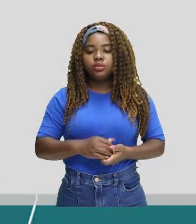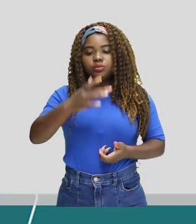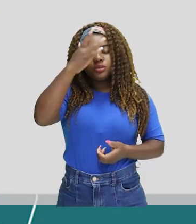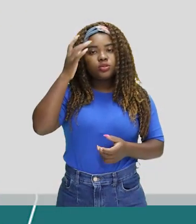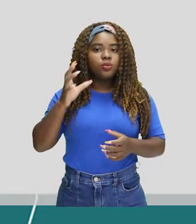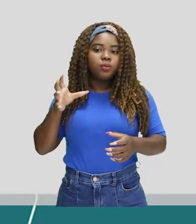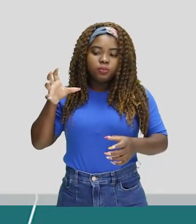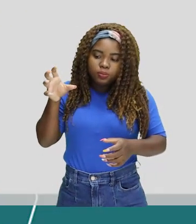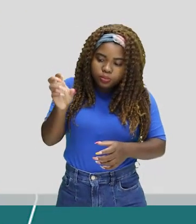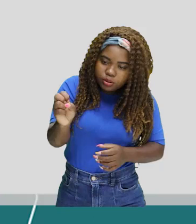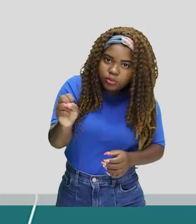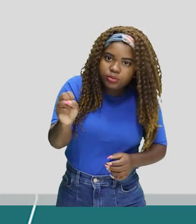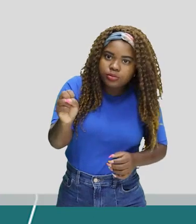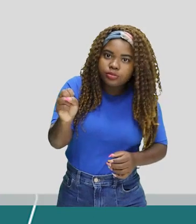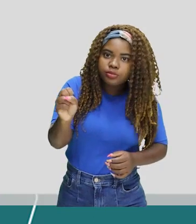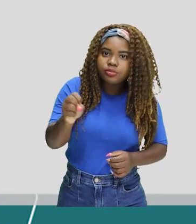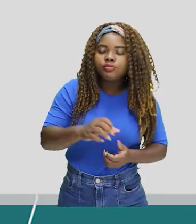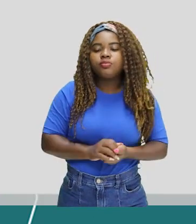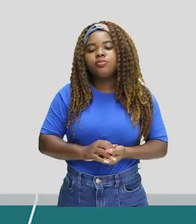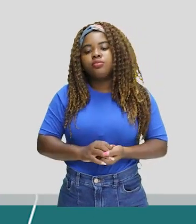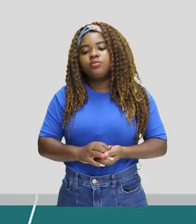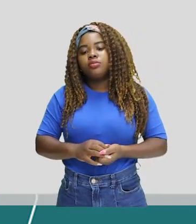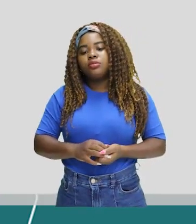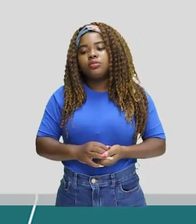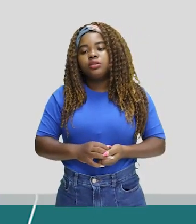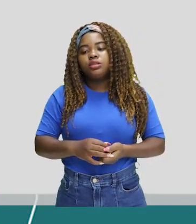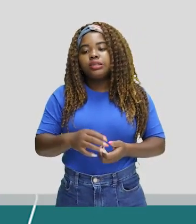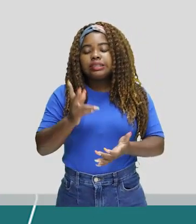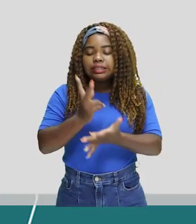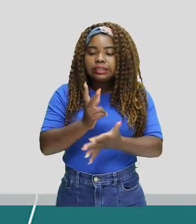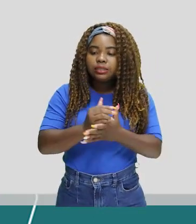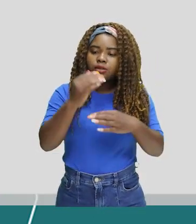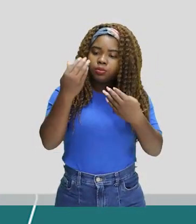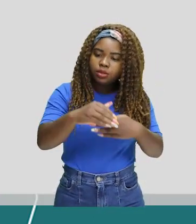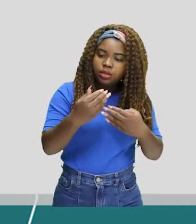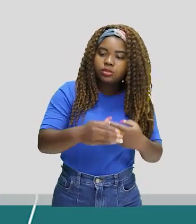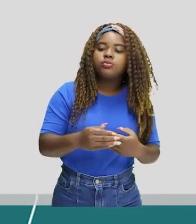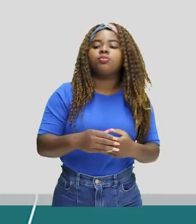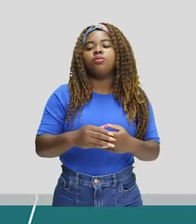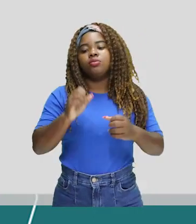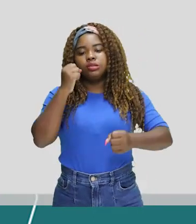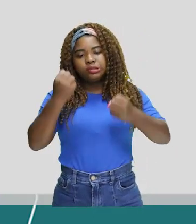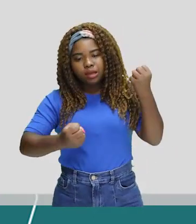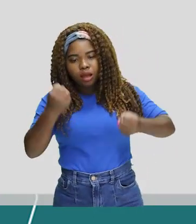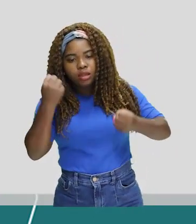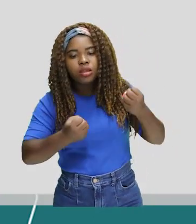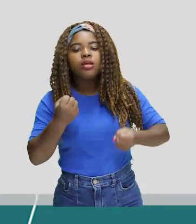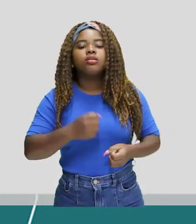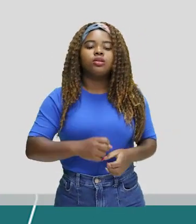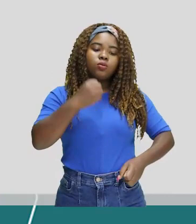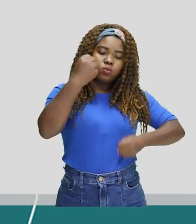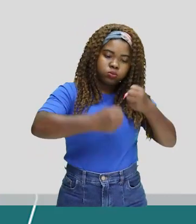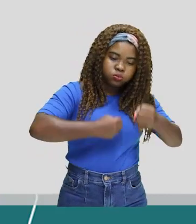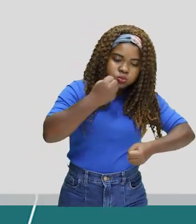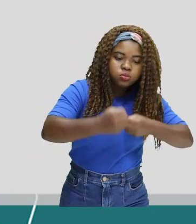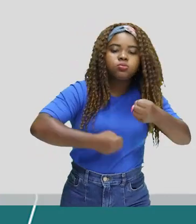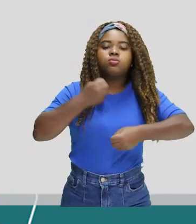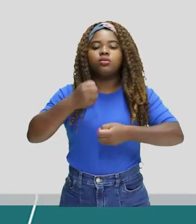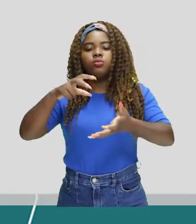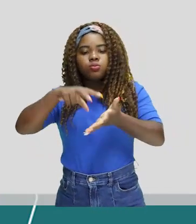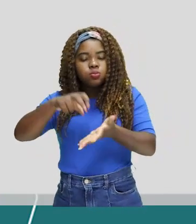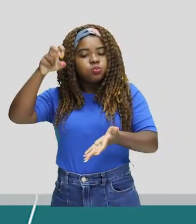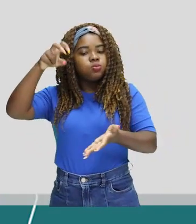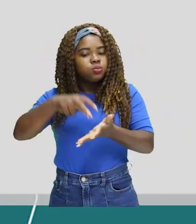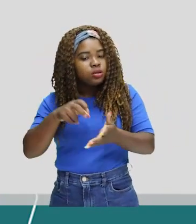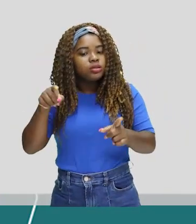segurar. As provas de atletismo, todas as provas de atletismo, tanto a corrida, quanto os saltos,